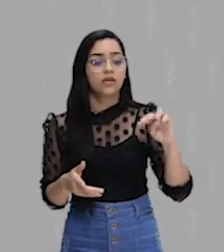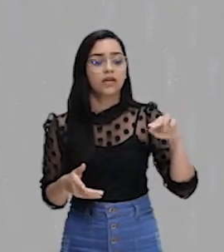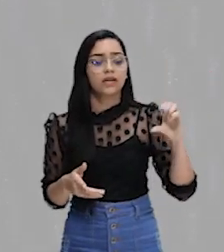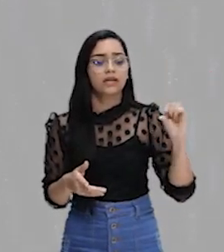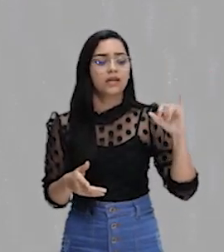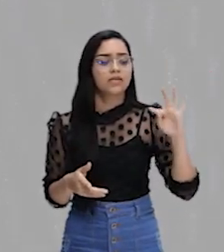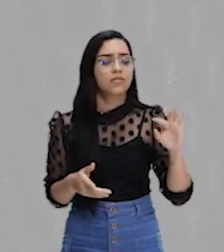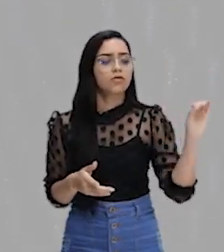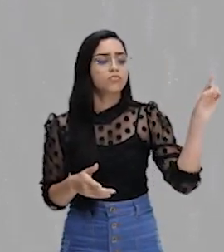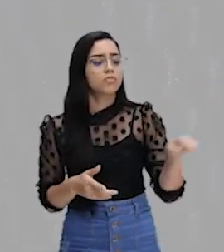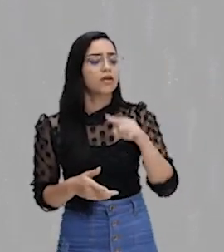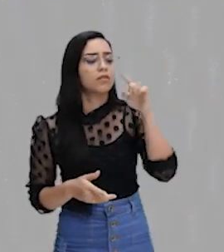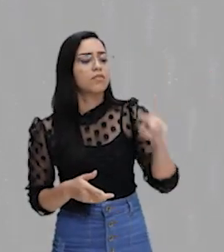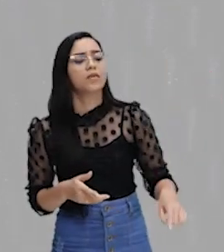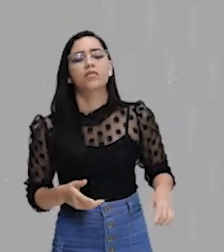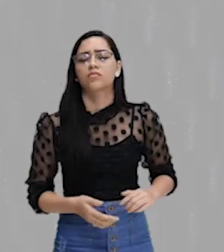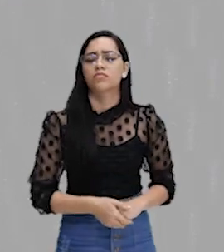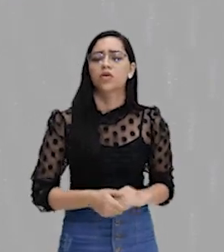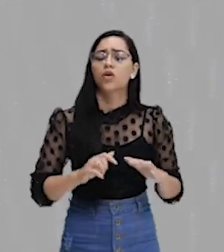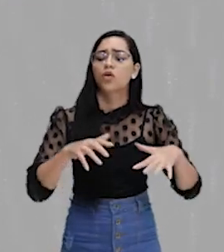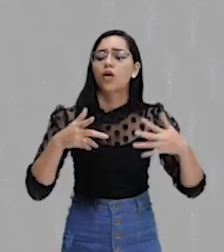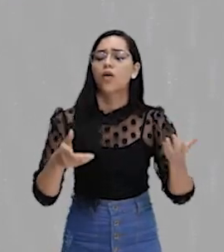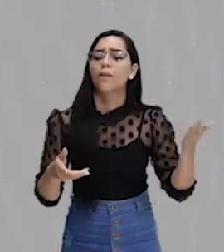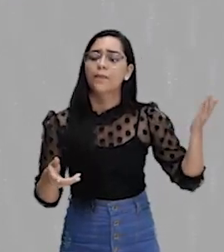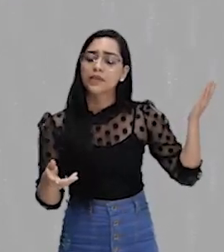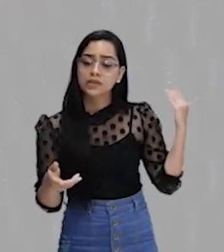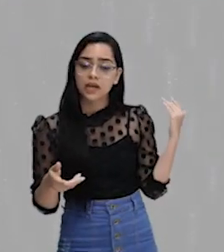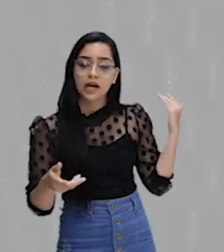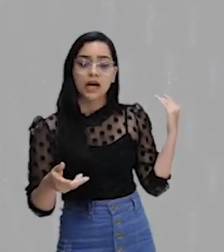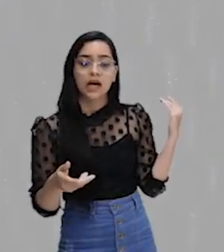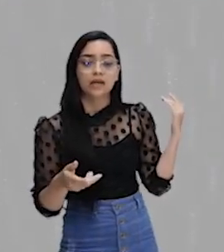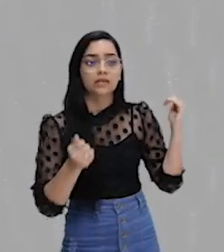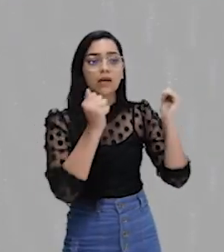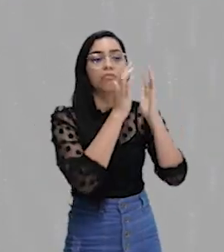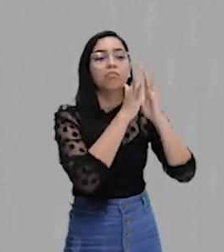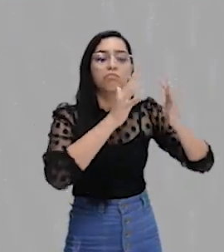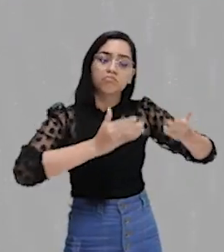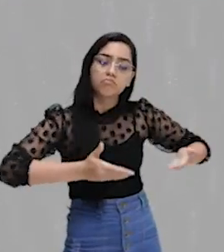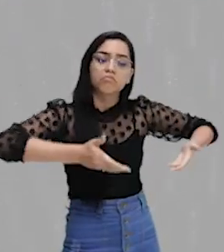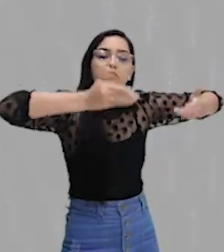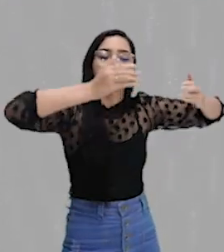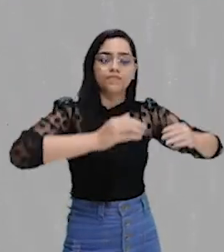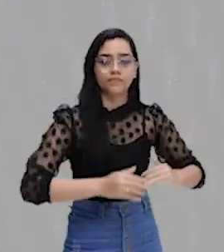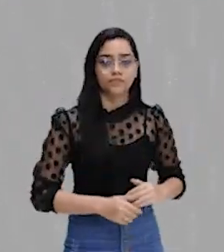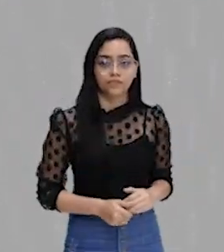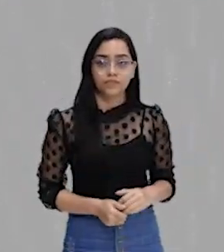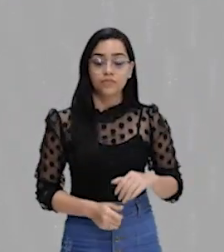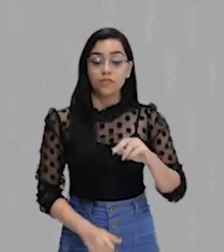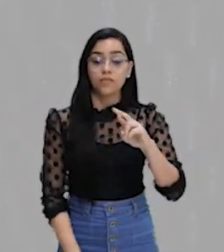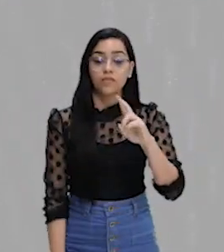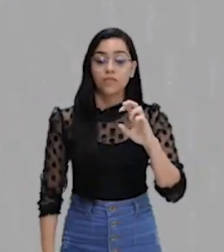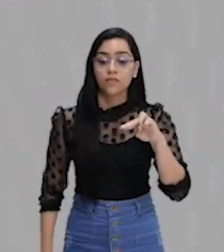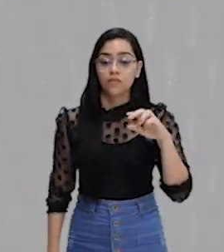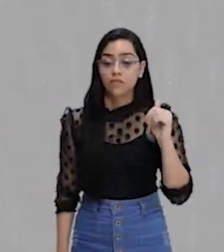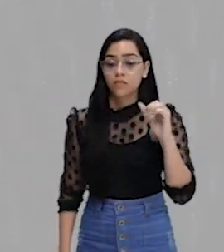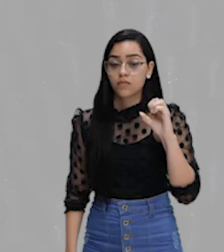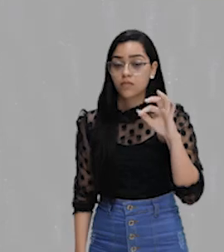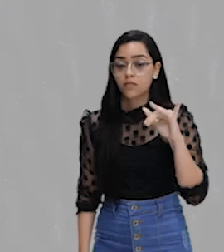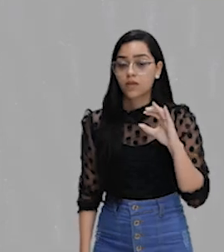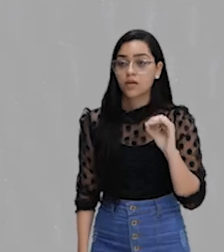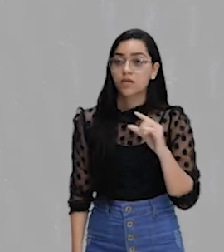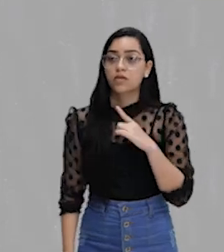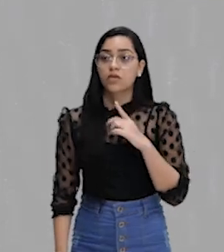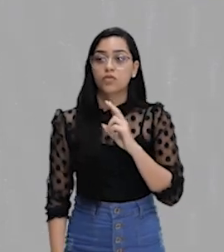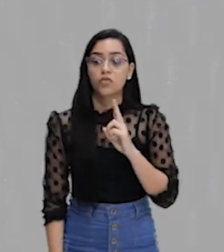negando? Qual é o passado que o Renascimento está glorificando? O Renascimento, ele nega o